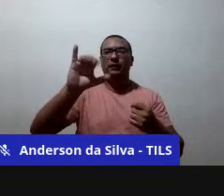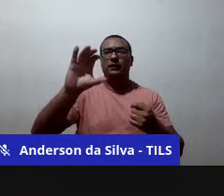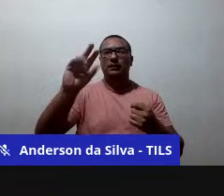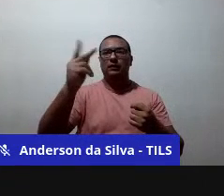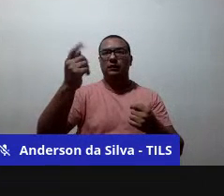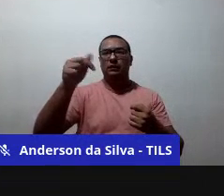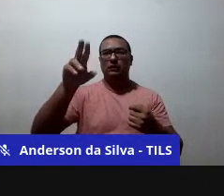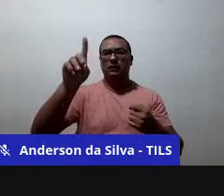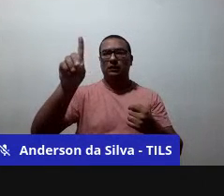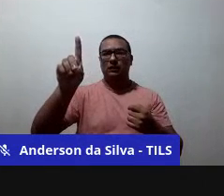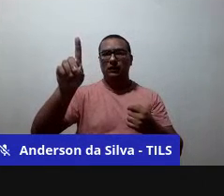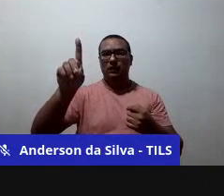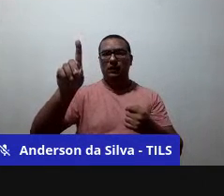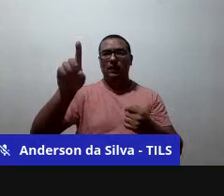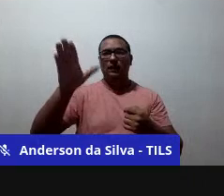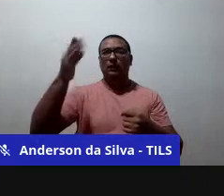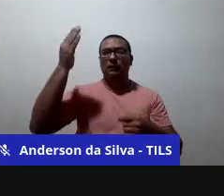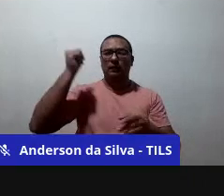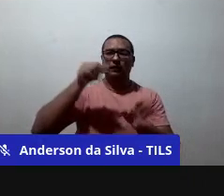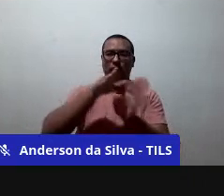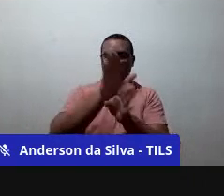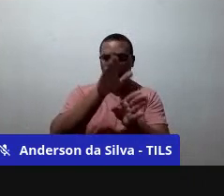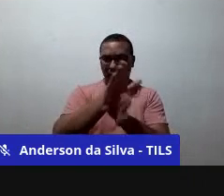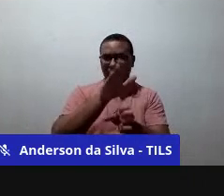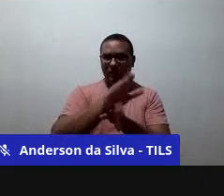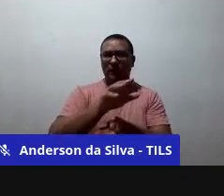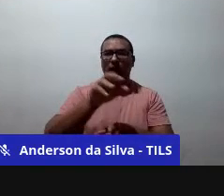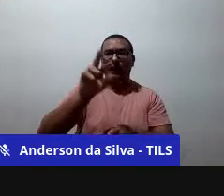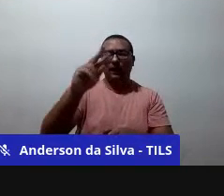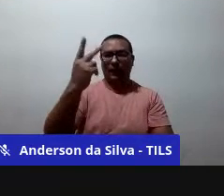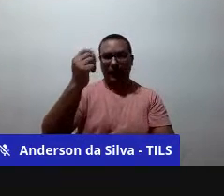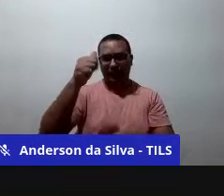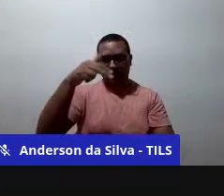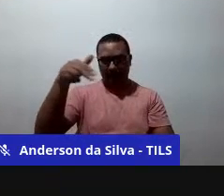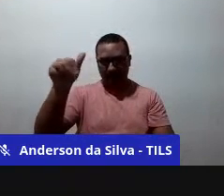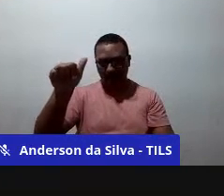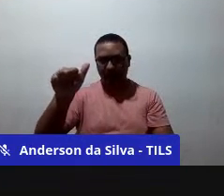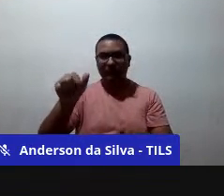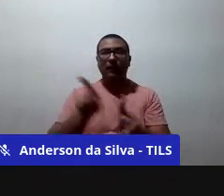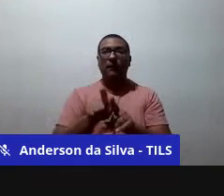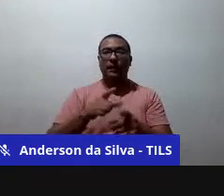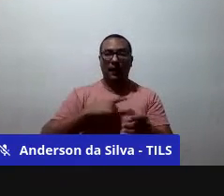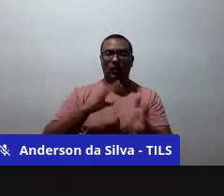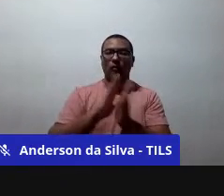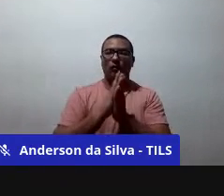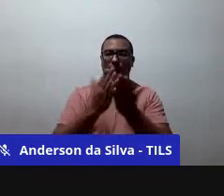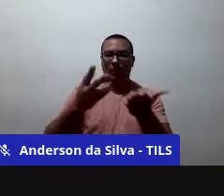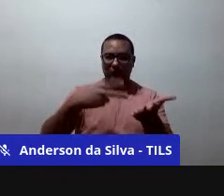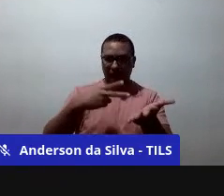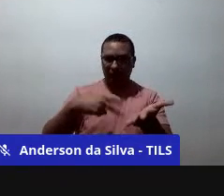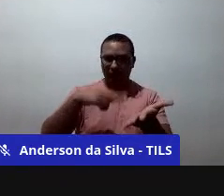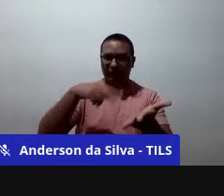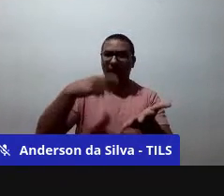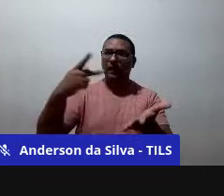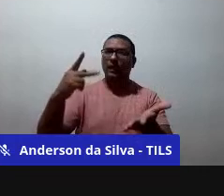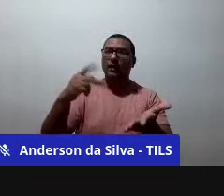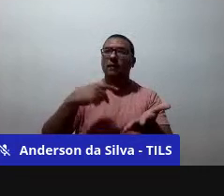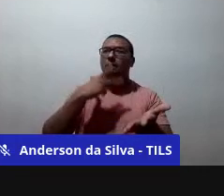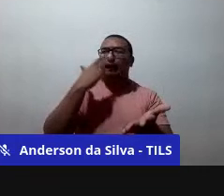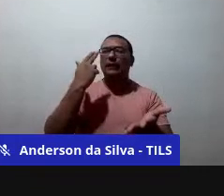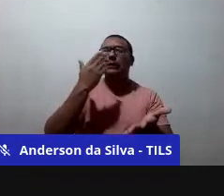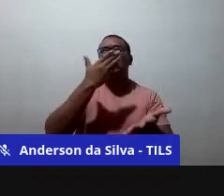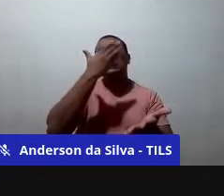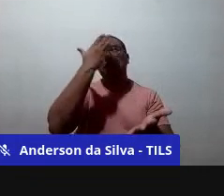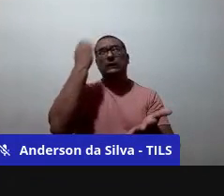foi orientado da Hannah Arendt. E ele tem um livro, vocês me perdoem, mas eu não lembro o nome do